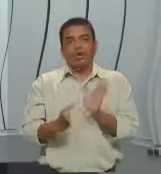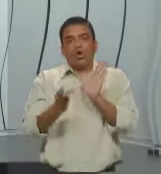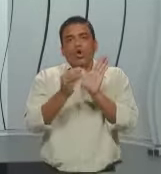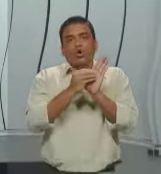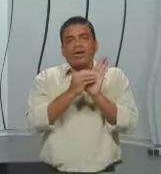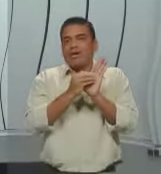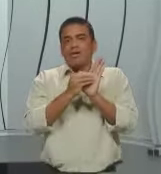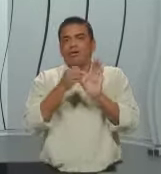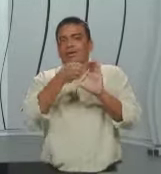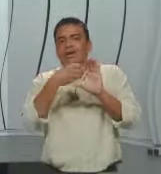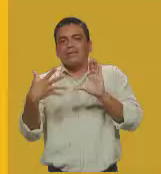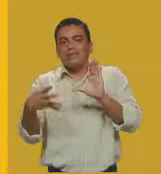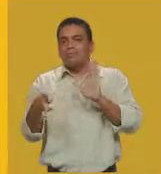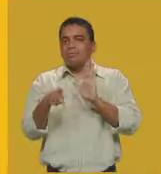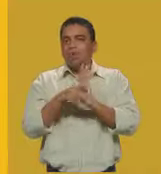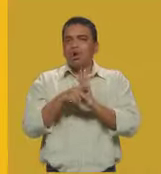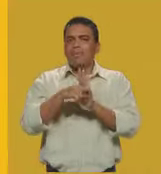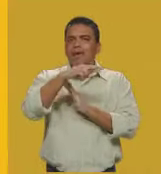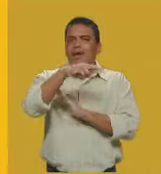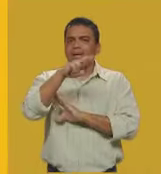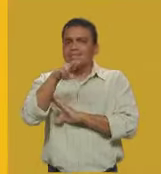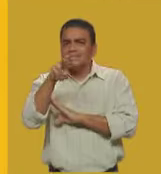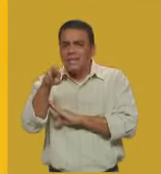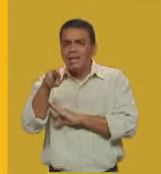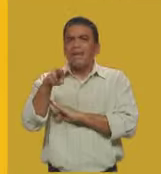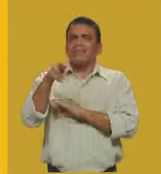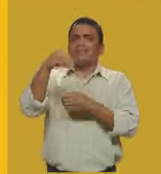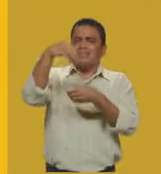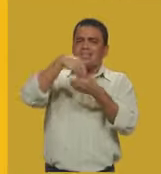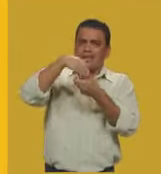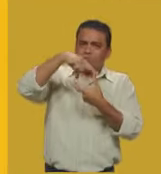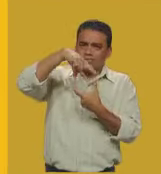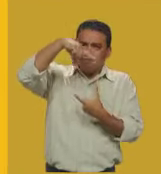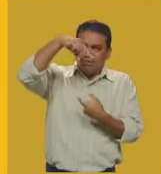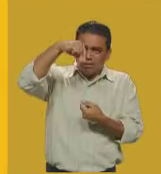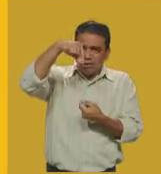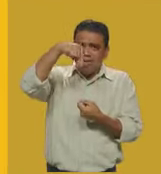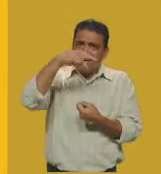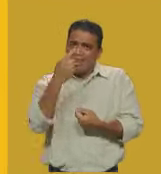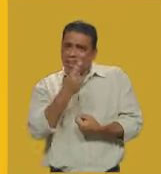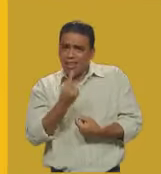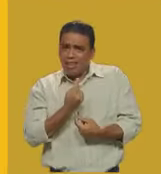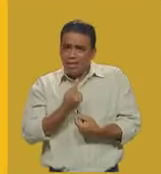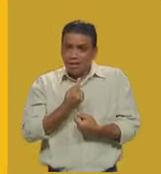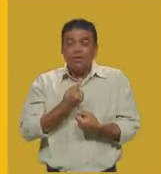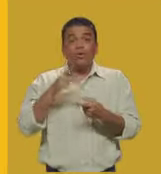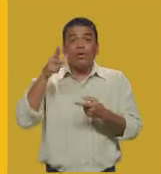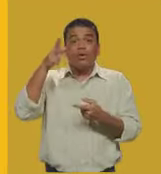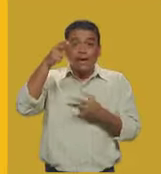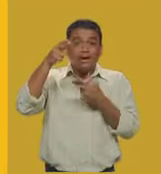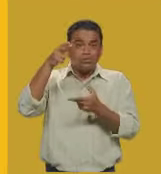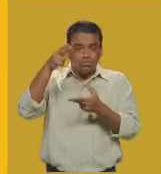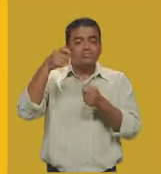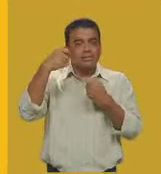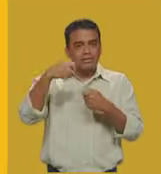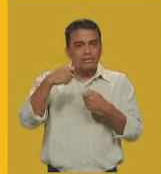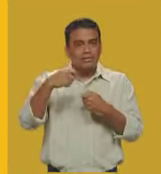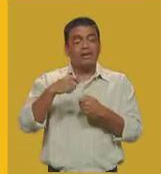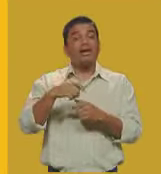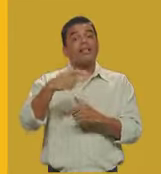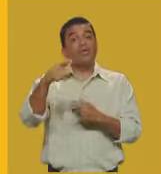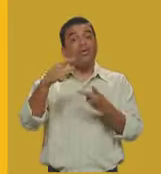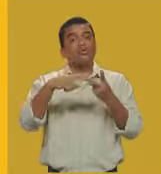característica do amperímetro, resistência elétrica muito baixa, internamente falando, por isso que ele tem que ser ligado em série. É diferente do